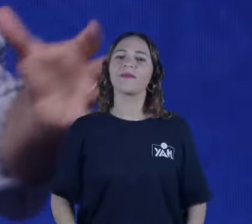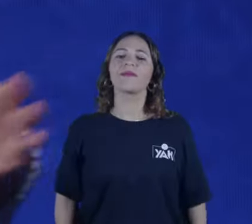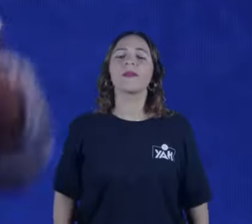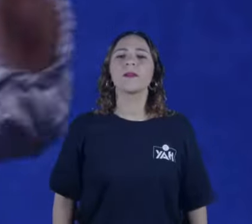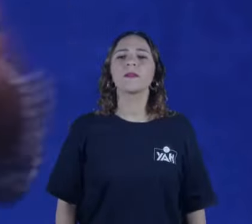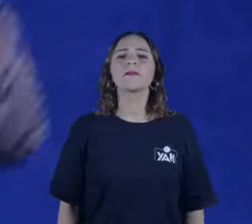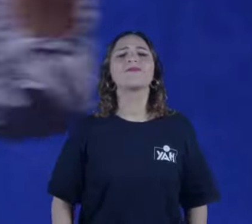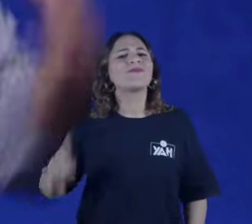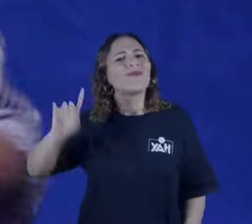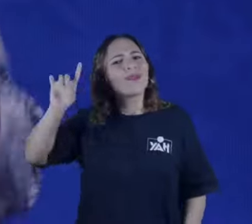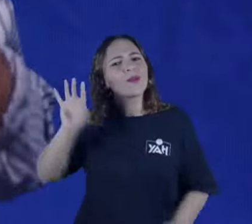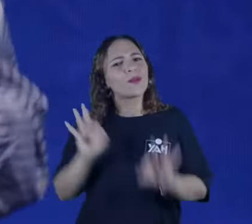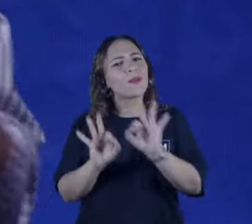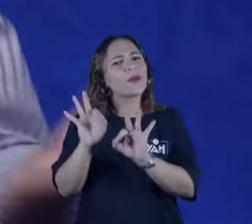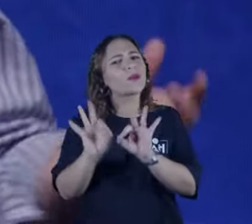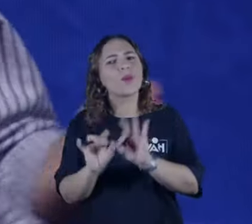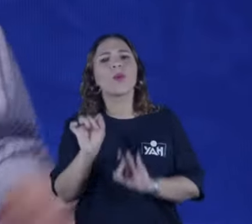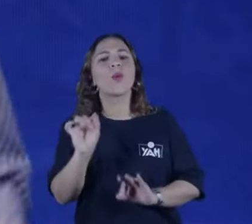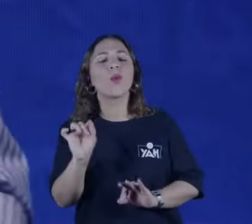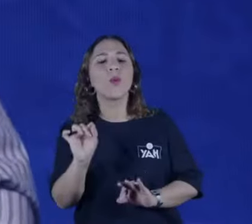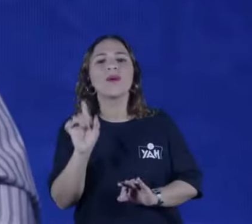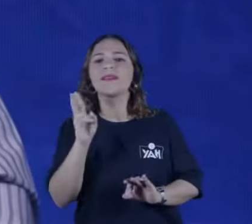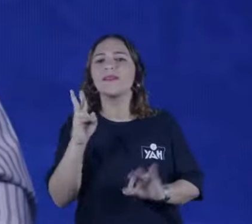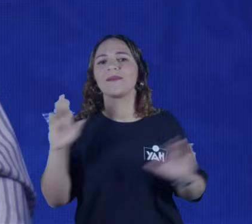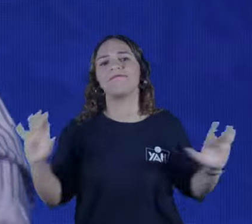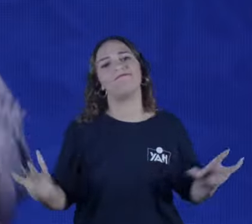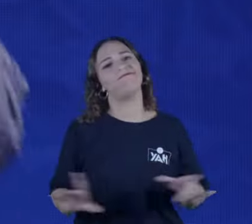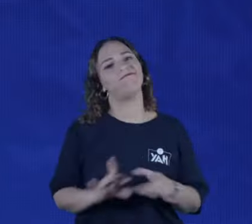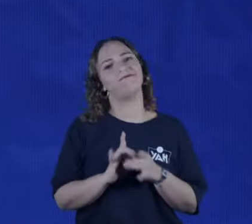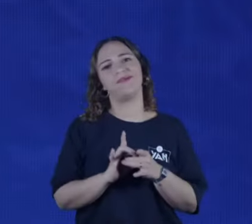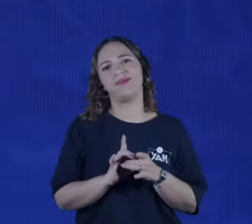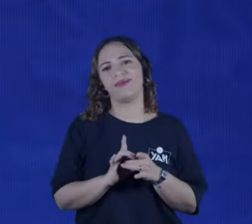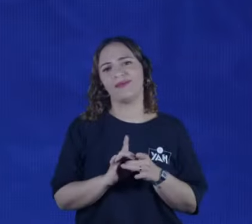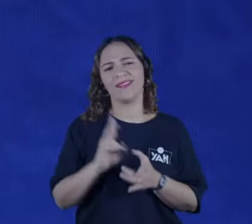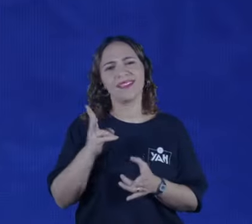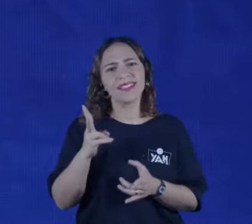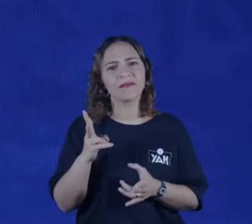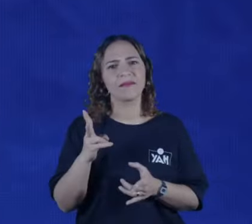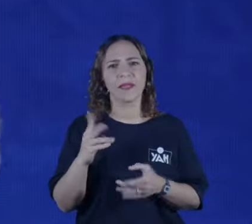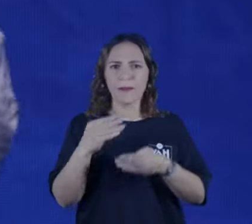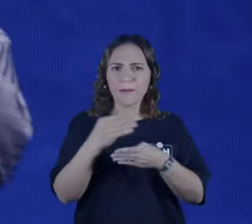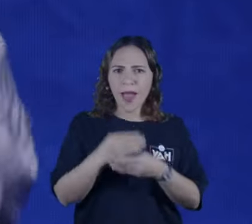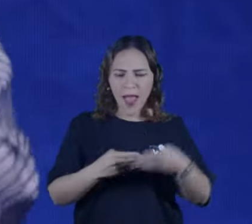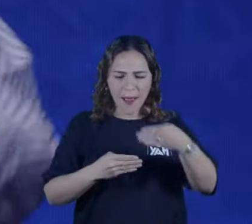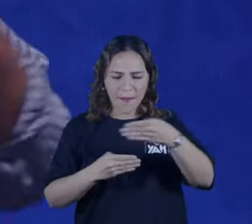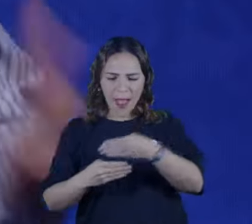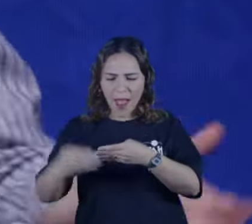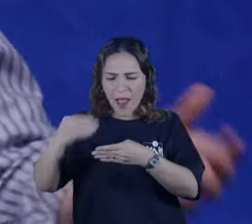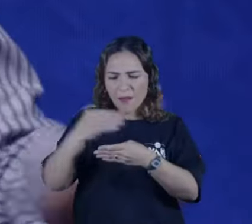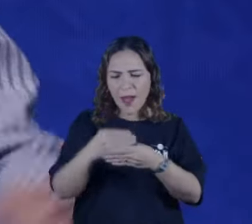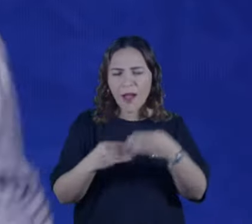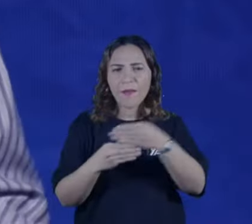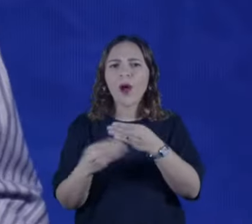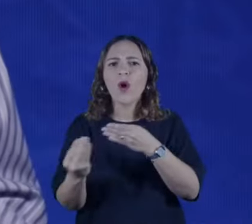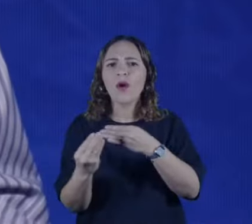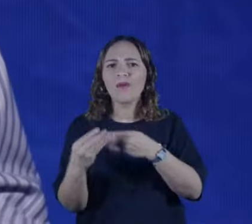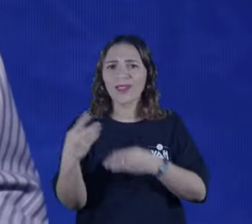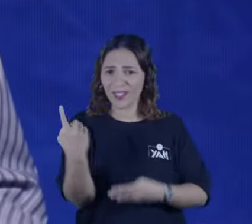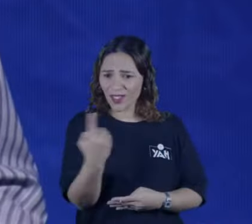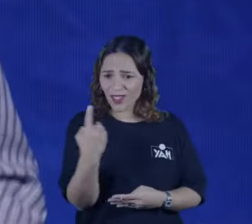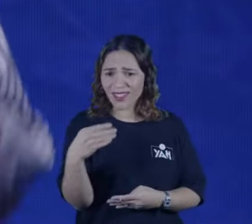O plano de Deus sempre foi o conjunto. A edificação só se dá pelo